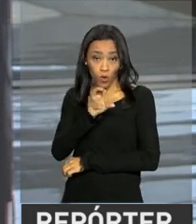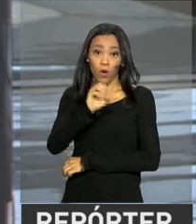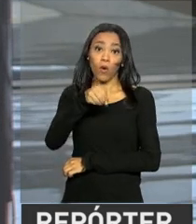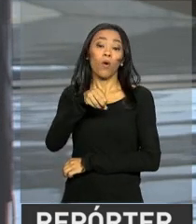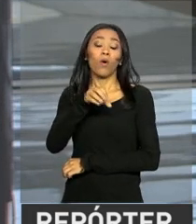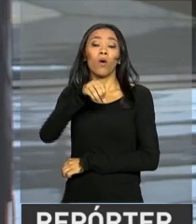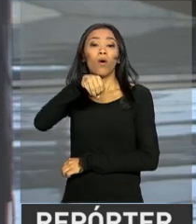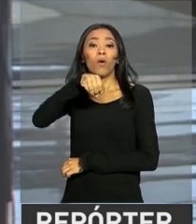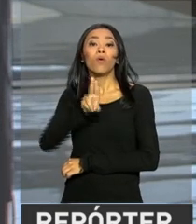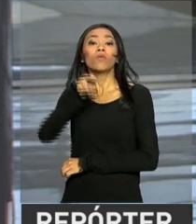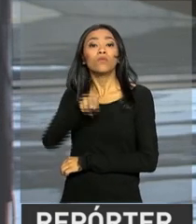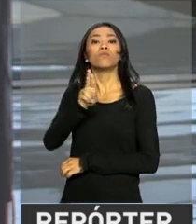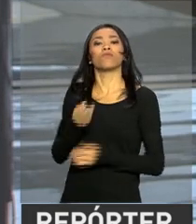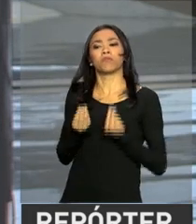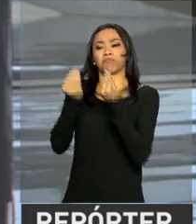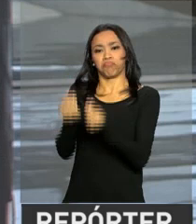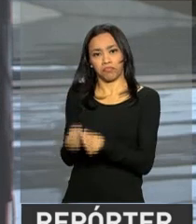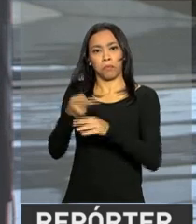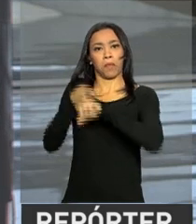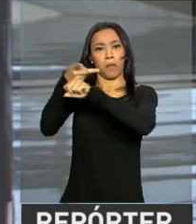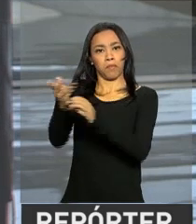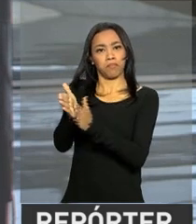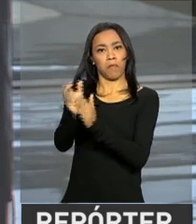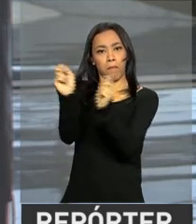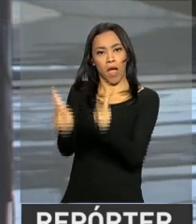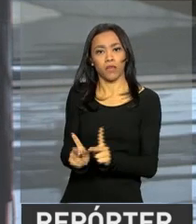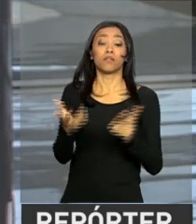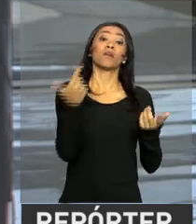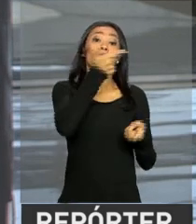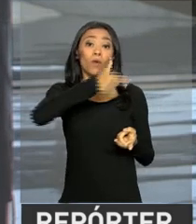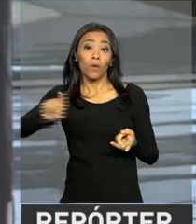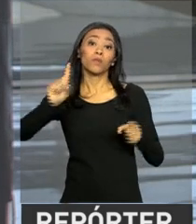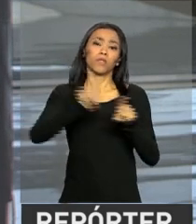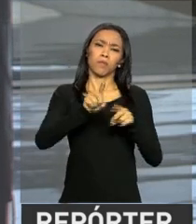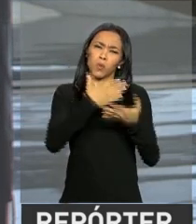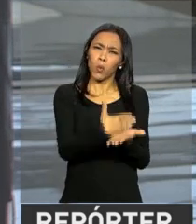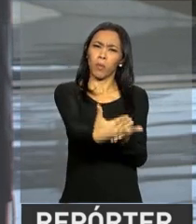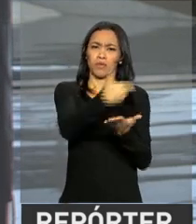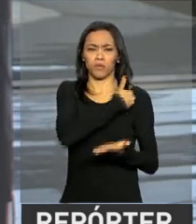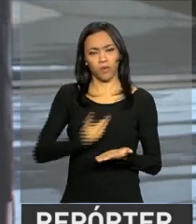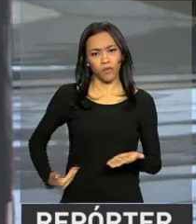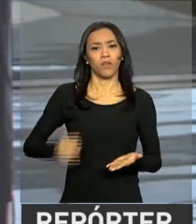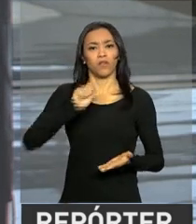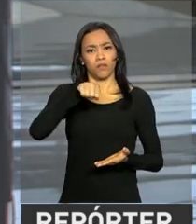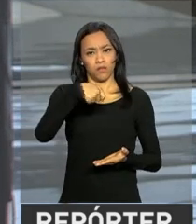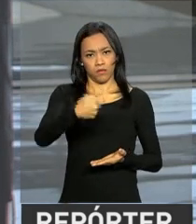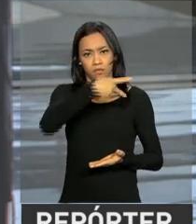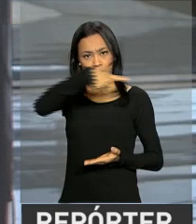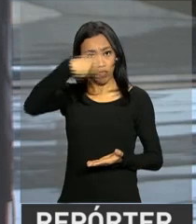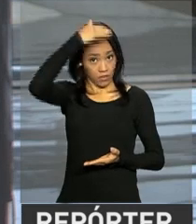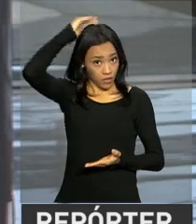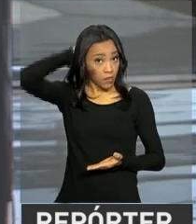paz a gente lembra aí que com a reforma ministerial que aconteceu no começo do governo do presidente em exercício Michel Temer